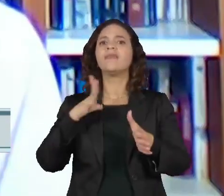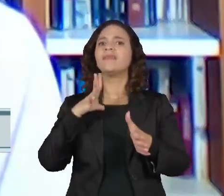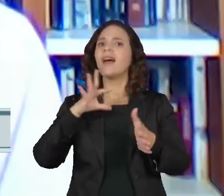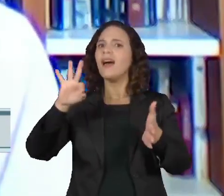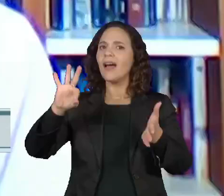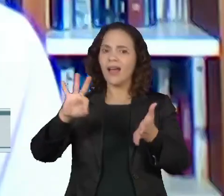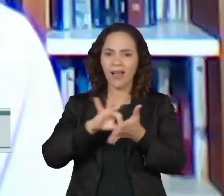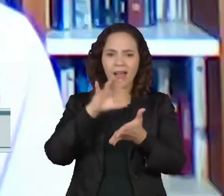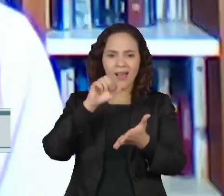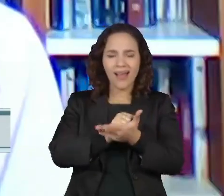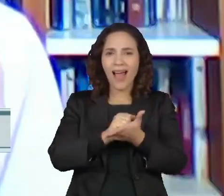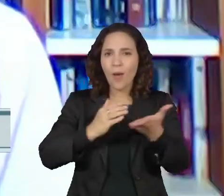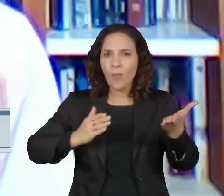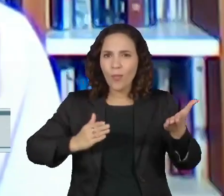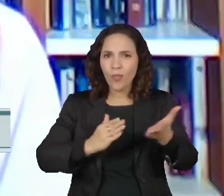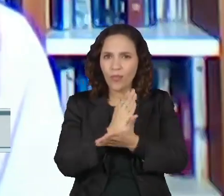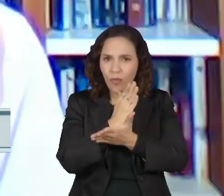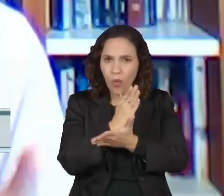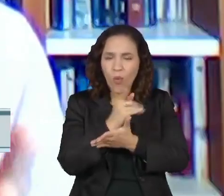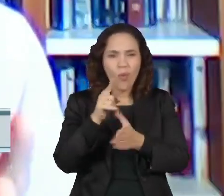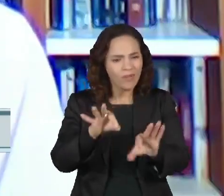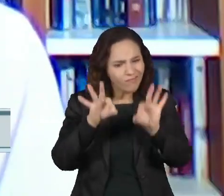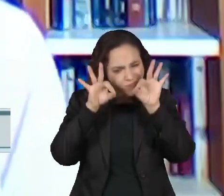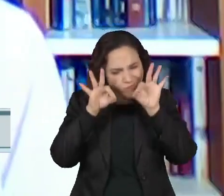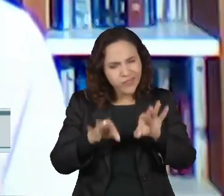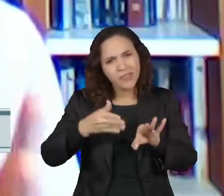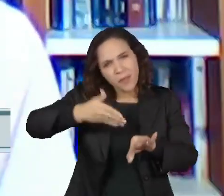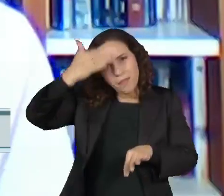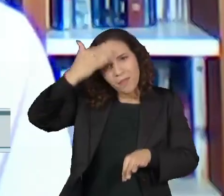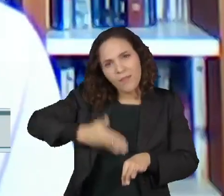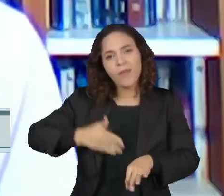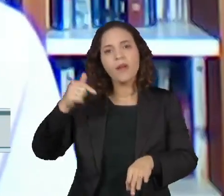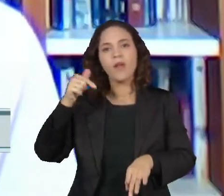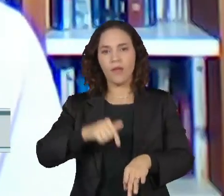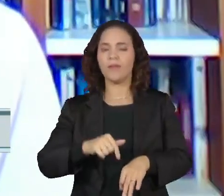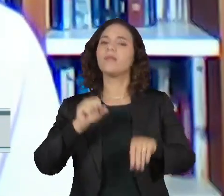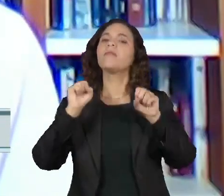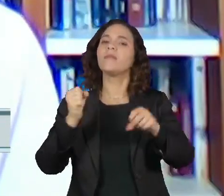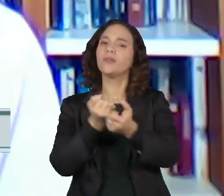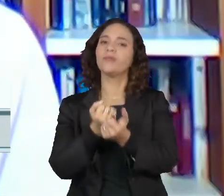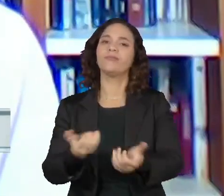regulamentada e foi certificada, essa vacina pode ser usada.